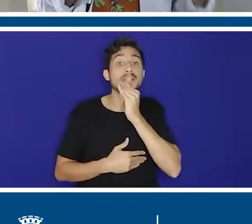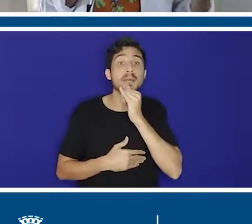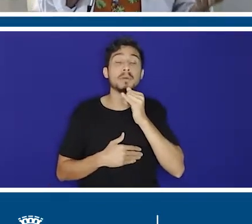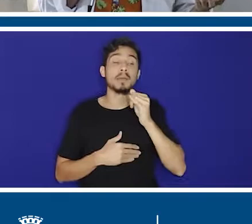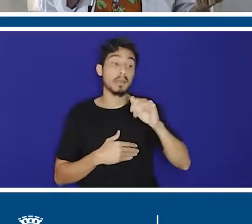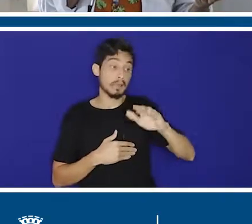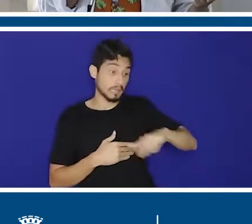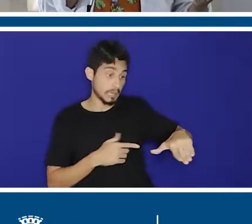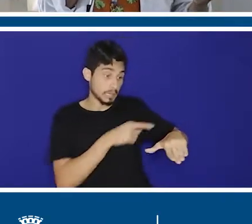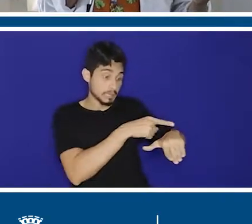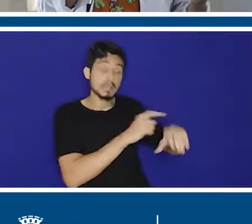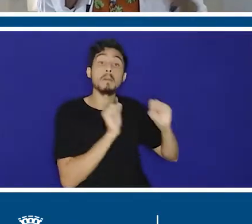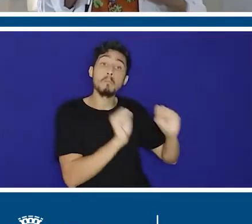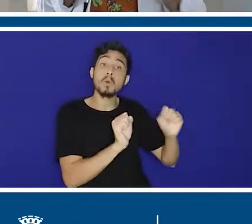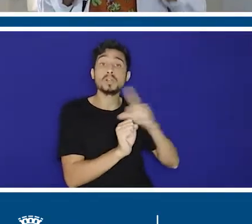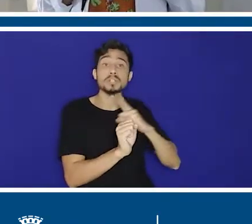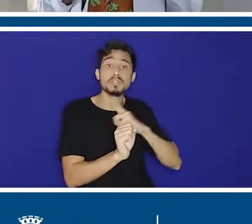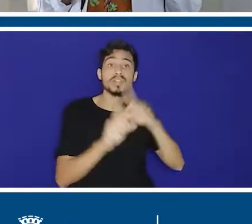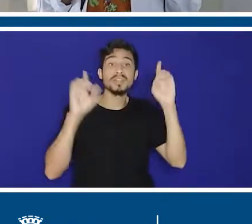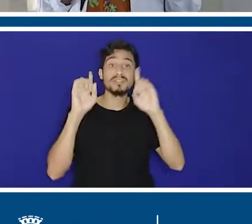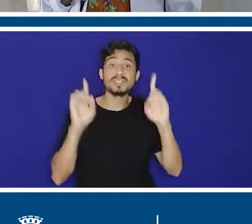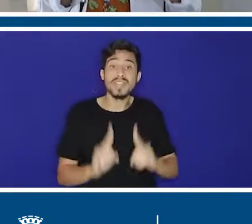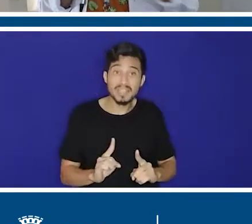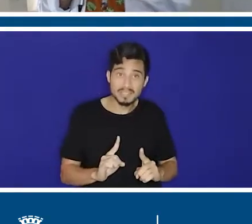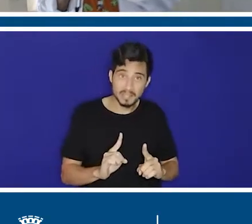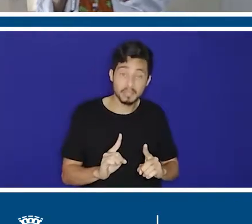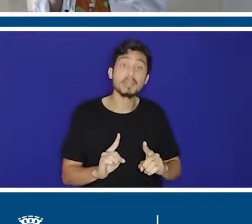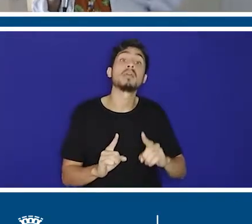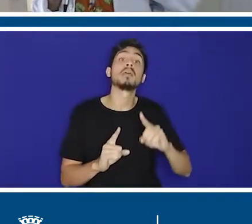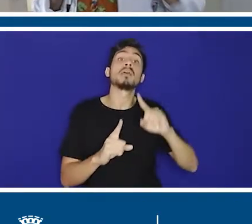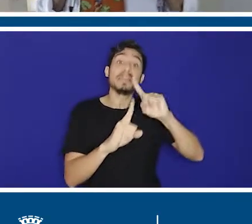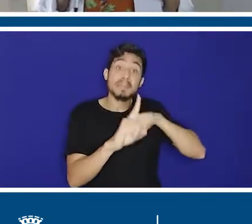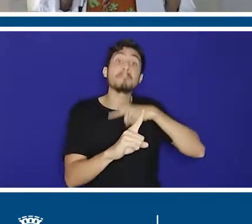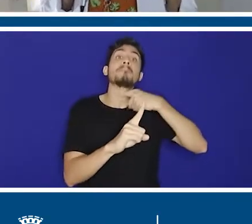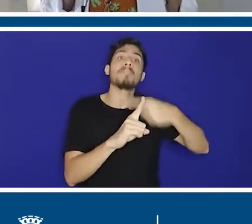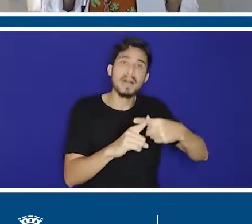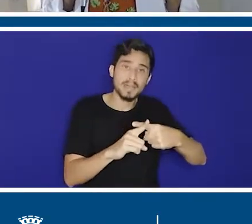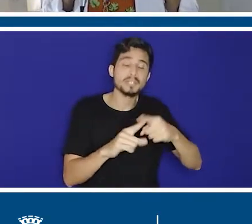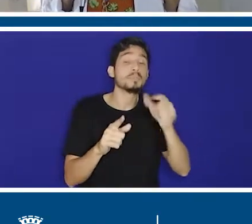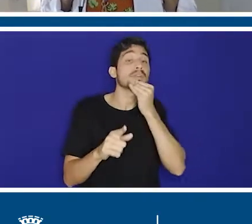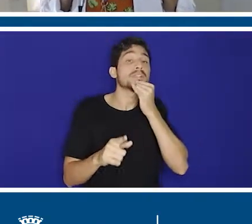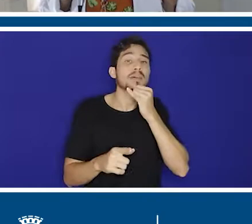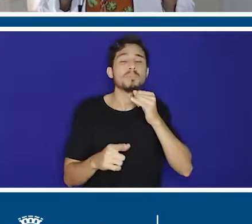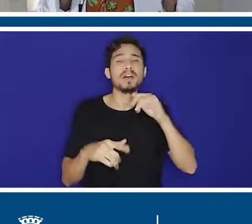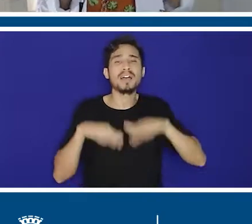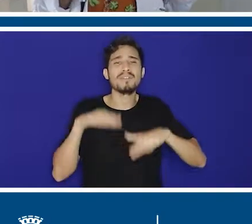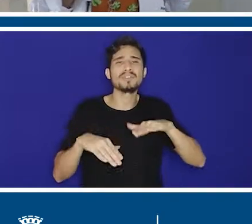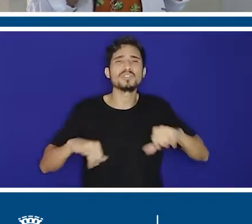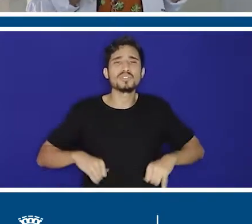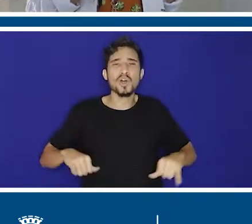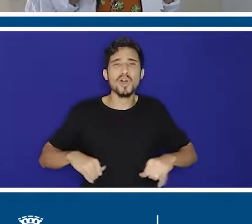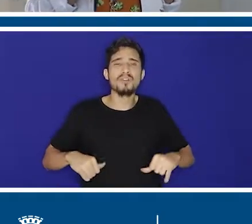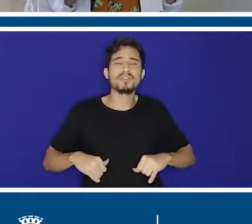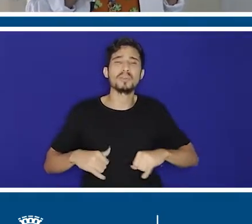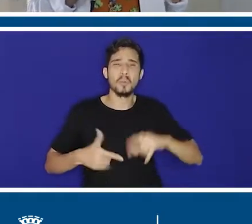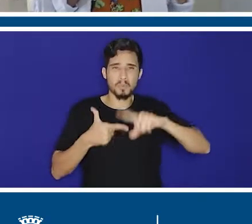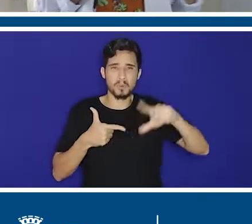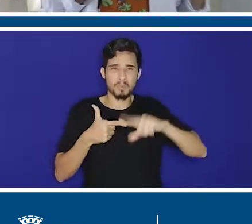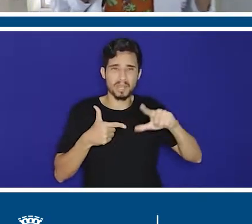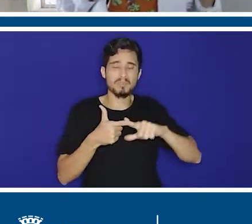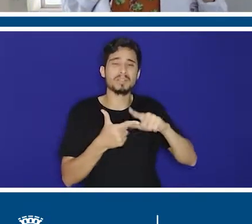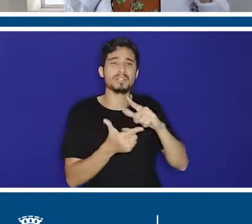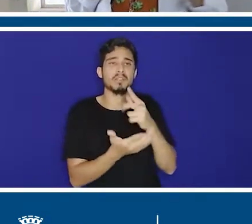uma deficiência associada e uma outra situação, como, por exemplo, uma convulsão. Então, às vezes as pessoas